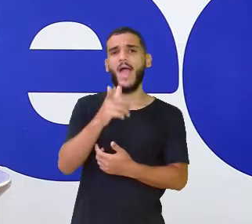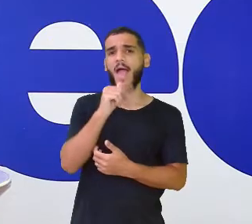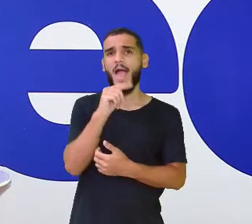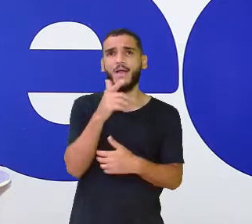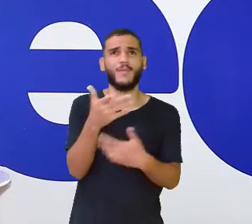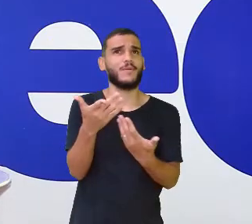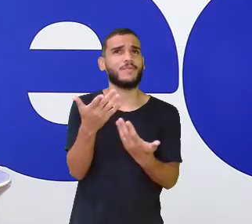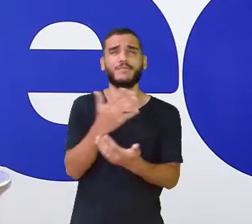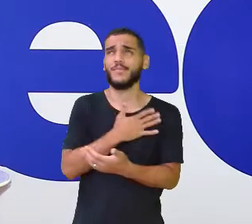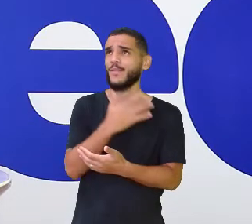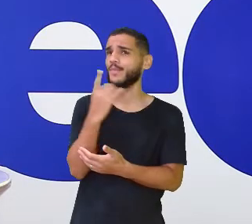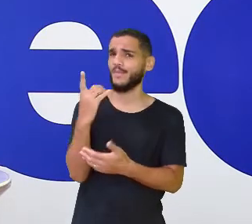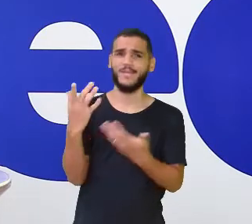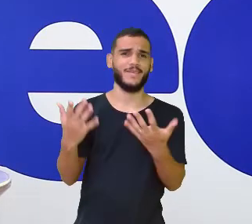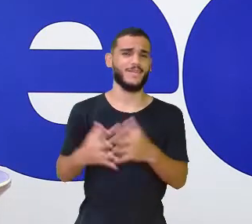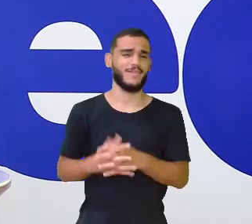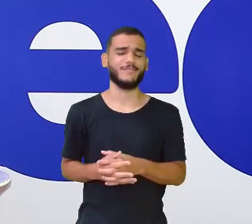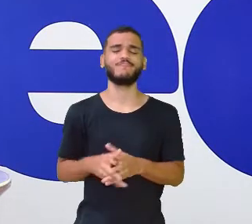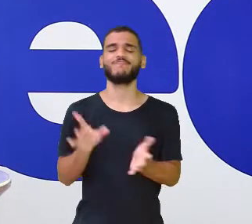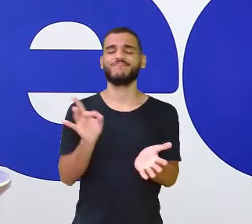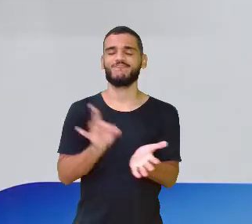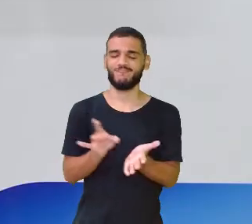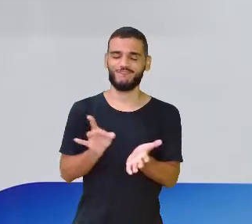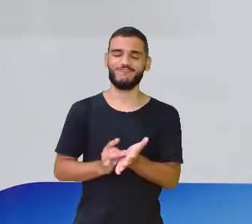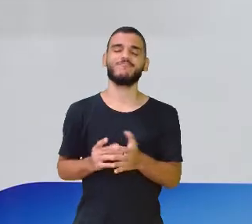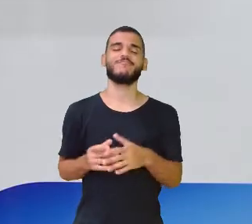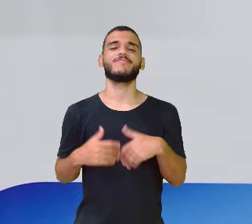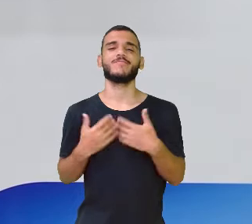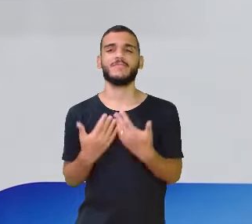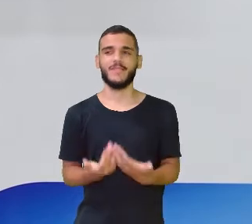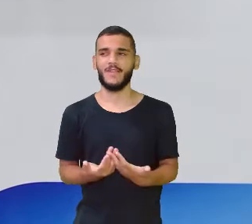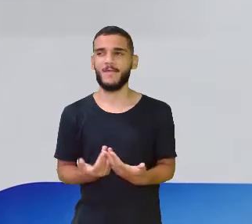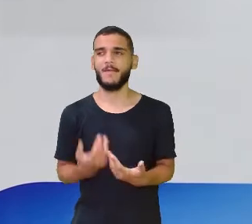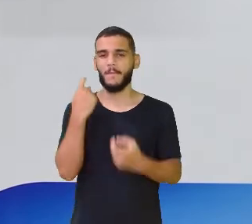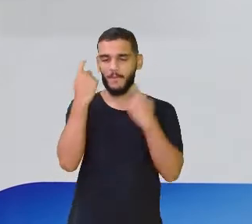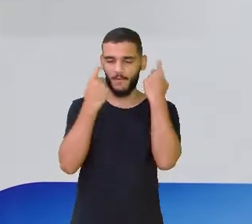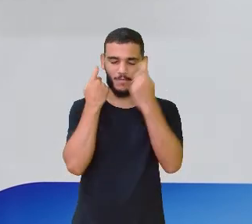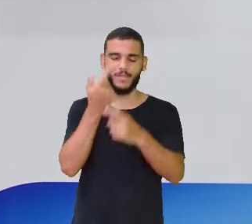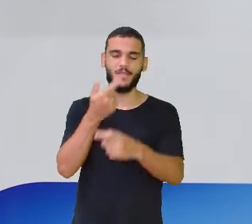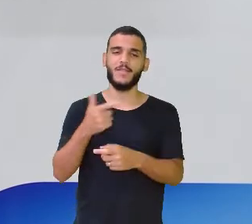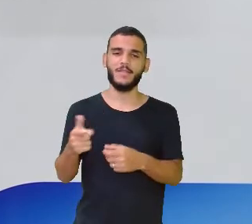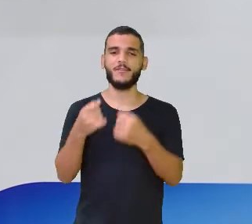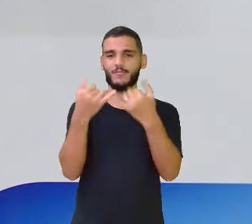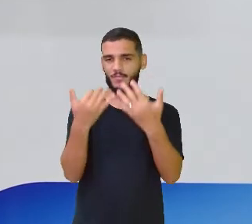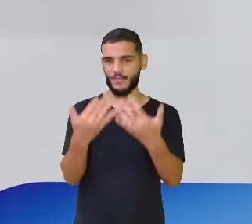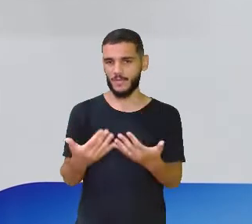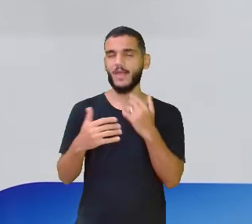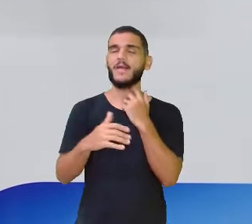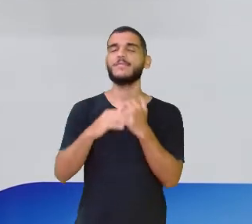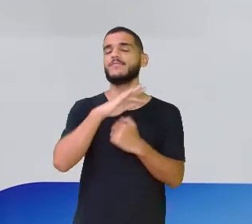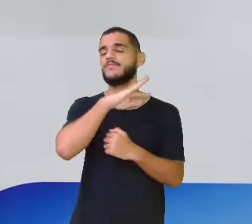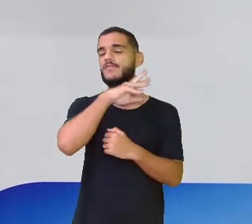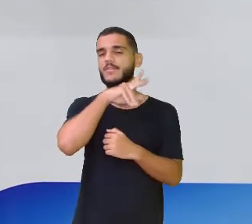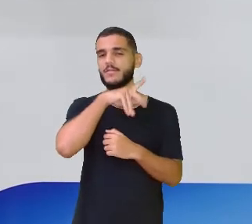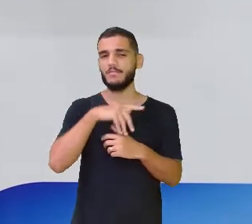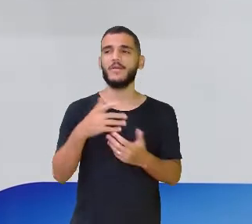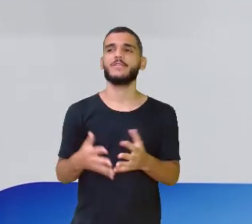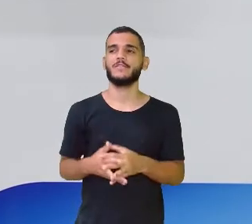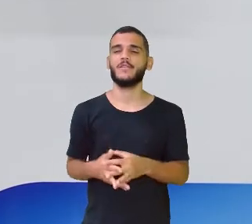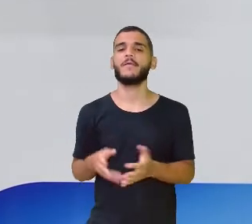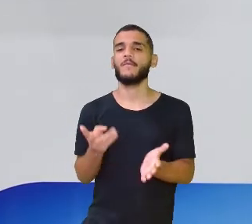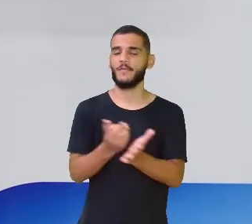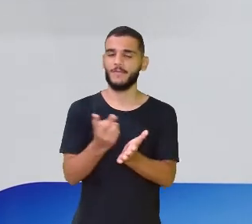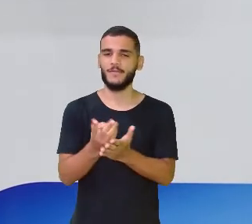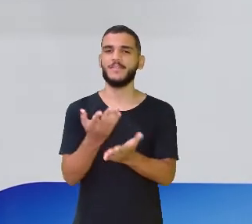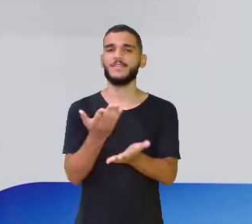Nossa! É verdade! Mas não se preocupa não, que a gente vai falar mais sobre animais, só que vai ser as continuações